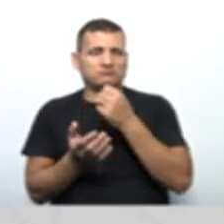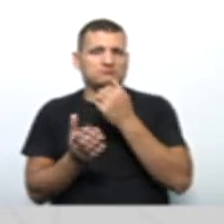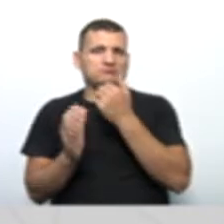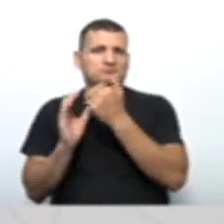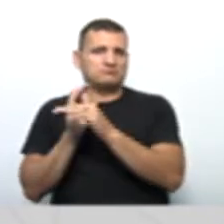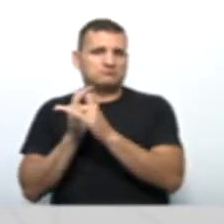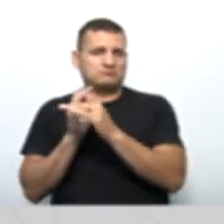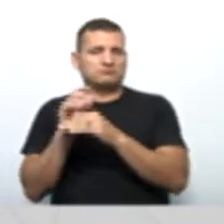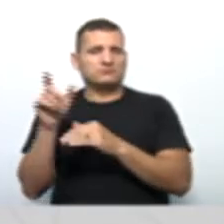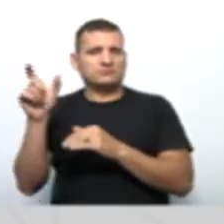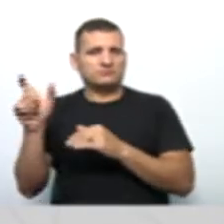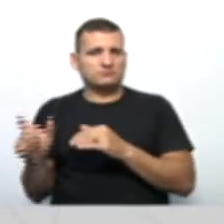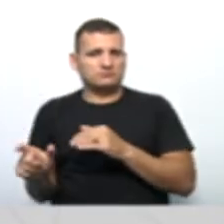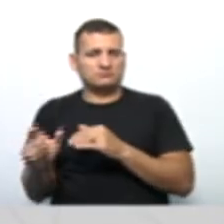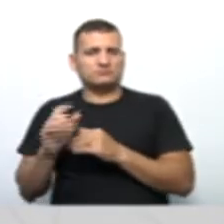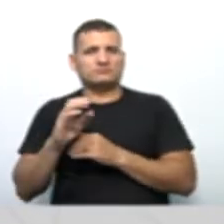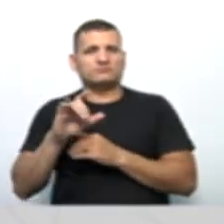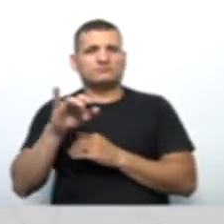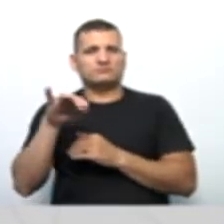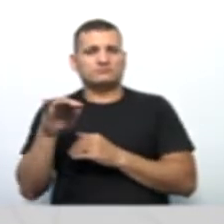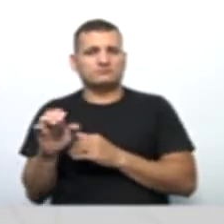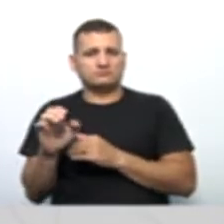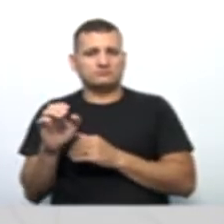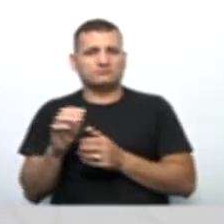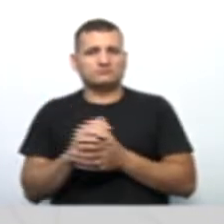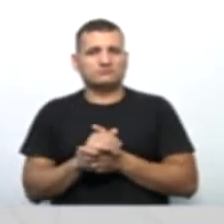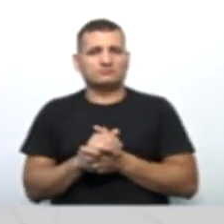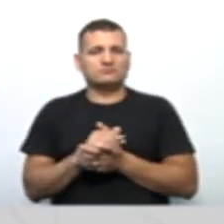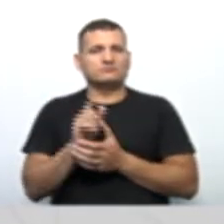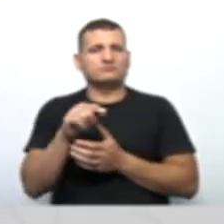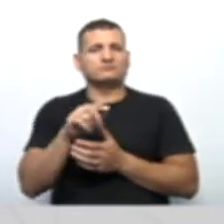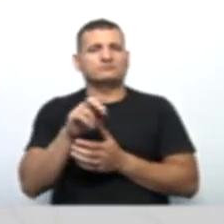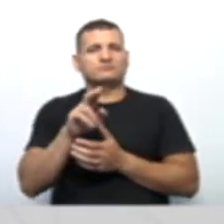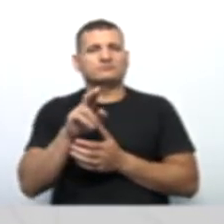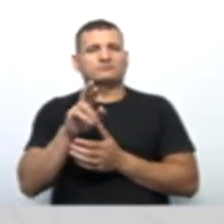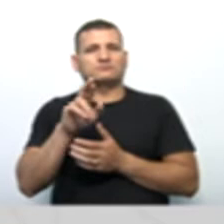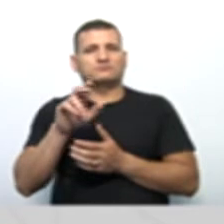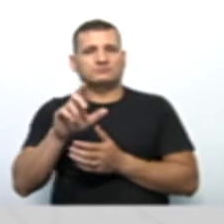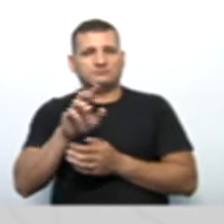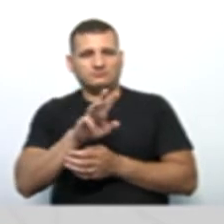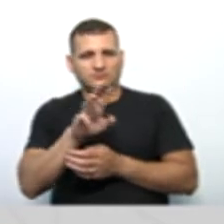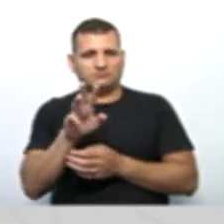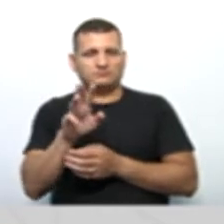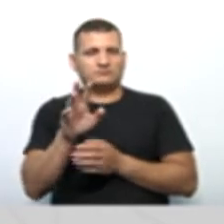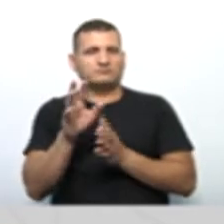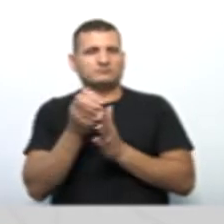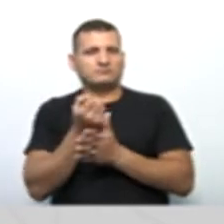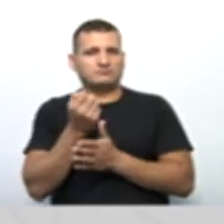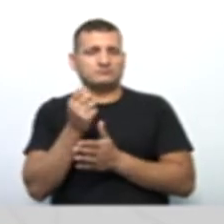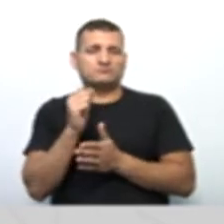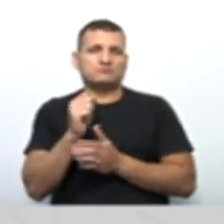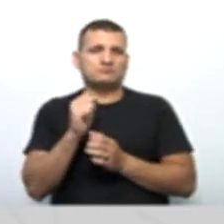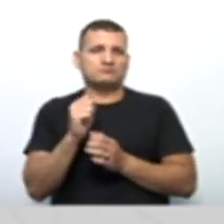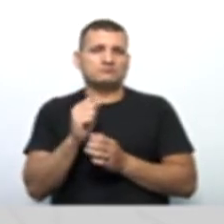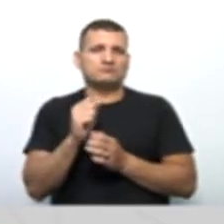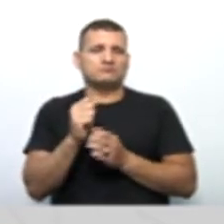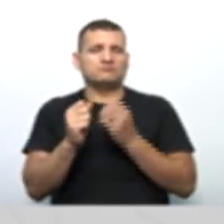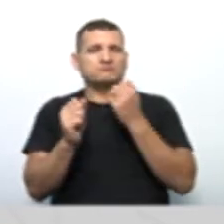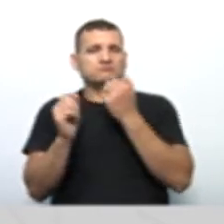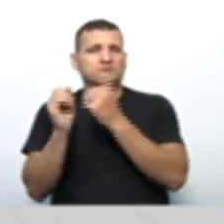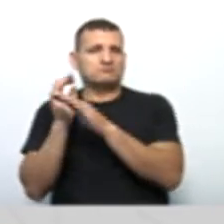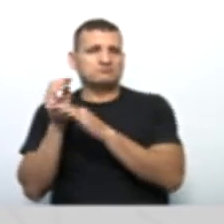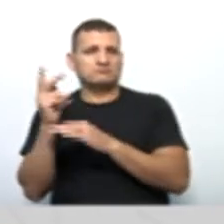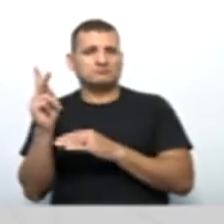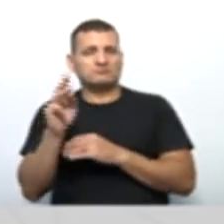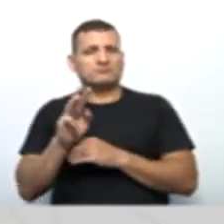da mesma forma que você vai gravar esse é o rl né esse link vai mandar pra gente você pode construir mandar o seu cliente por exemplo ele